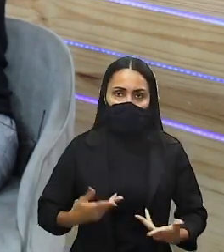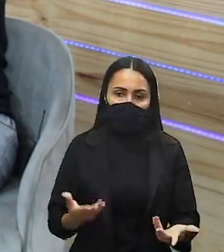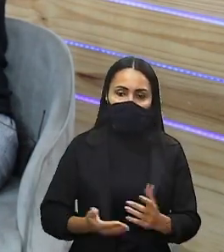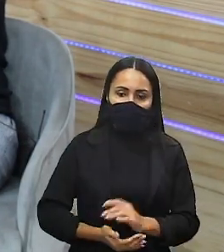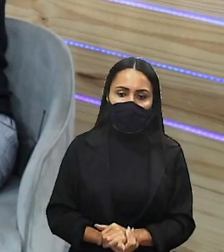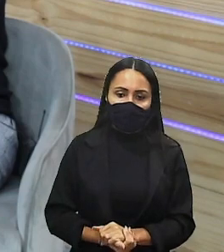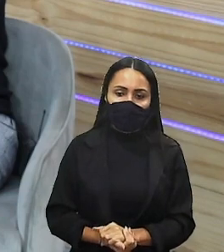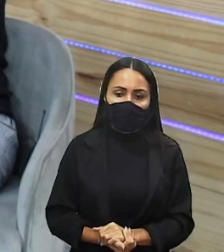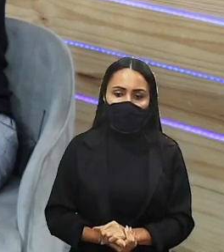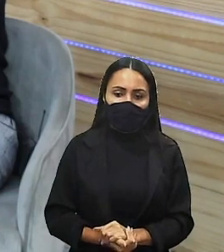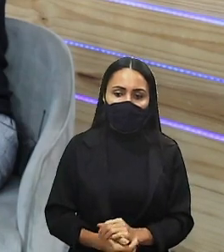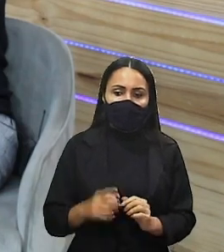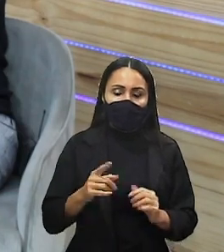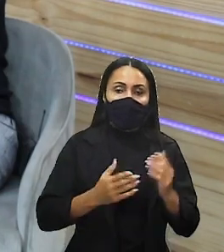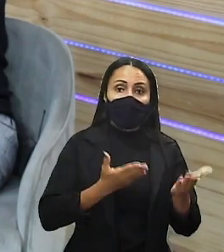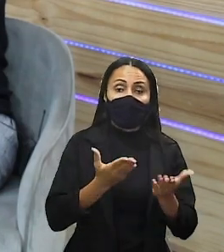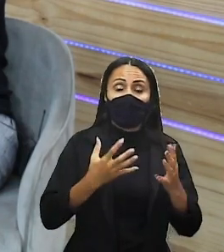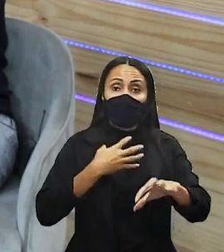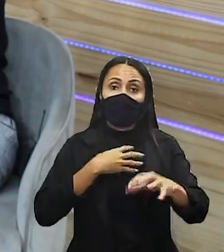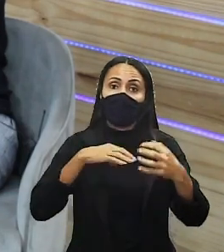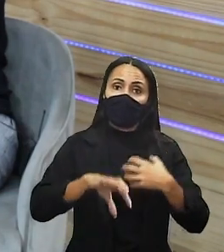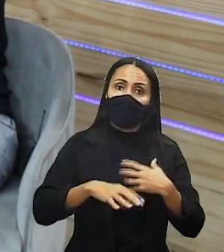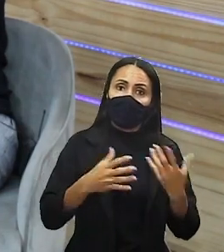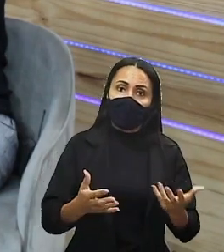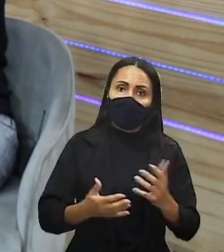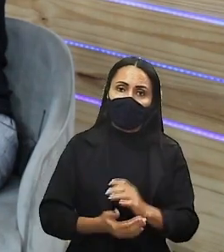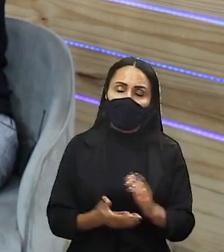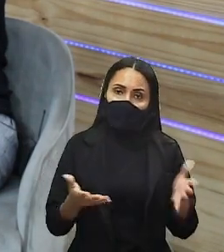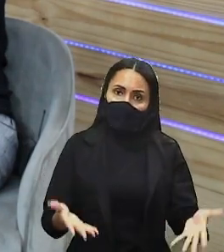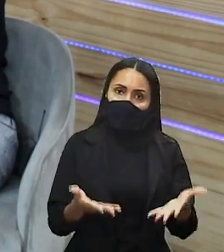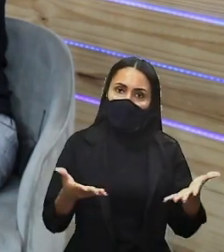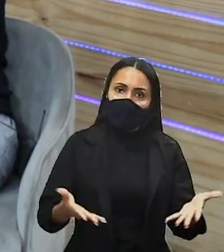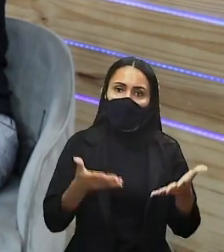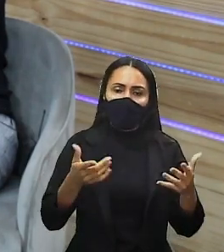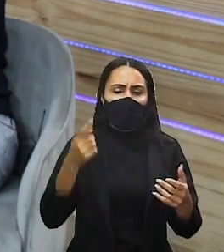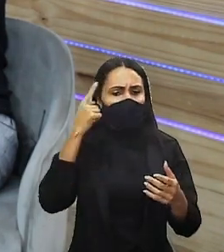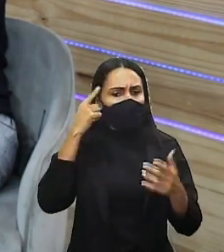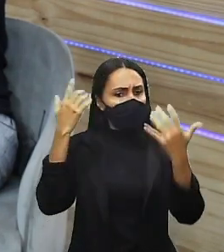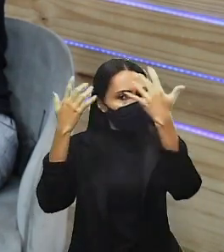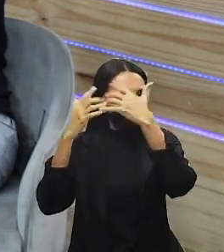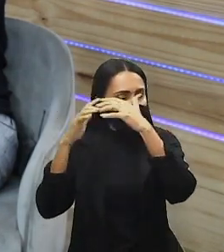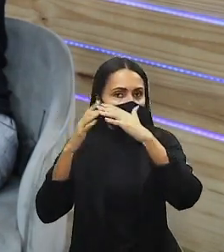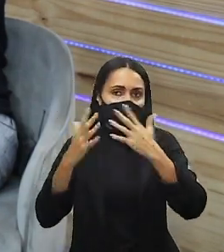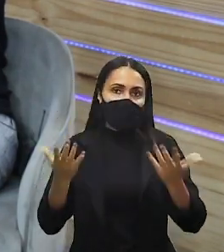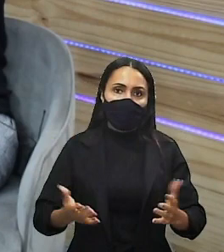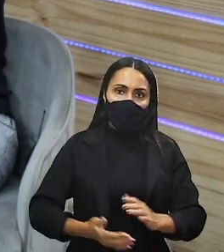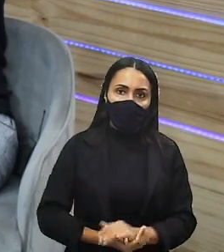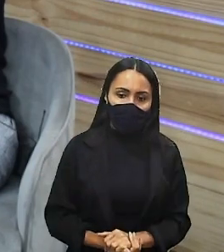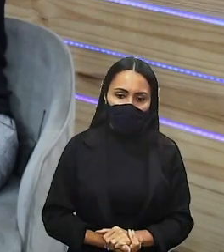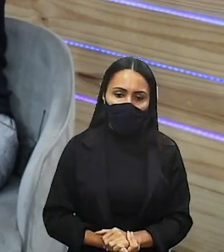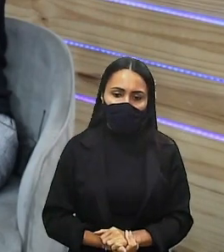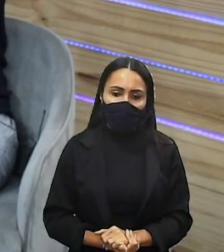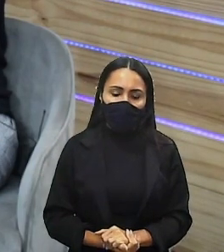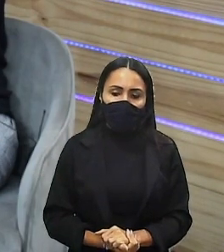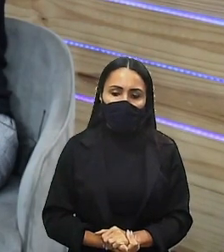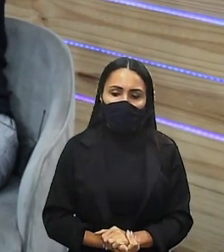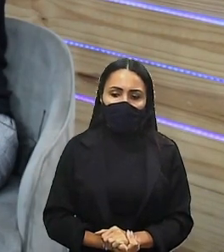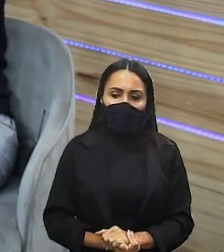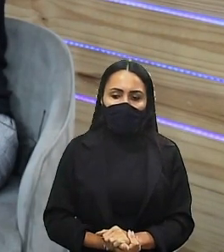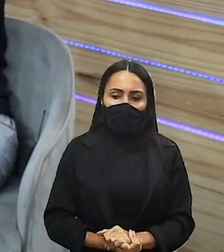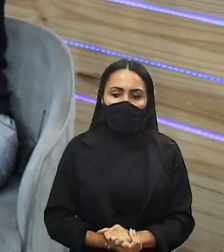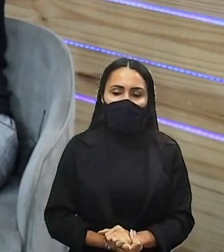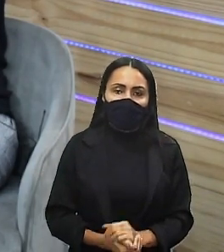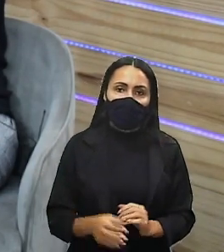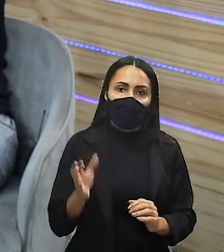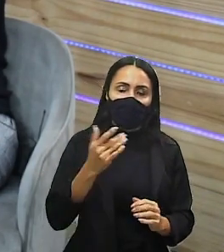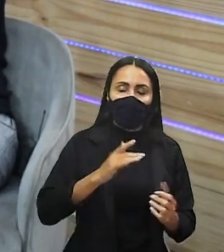capa? É você promover a empatia, né? É você estimular a reflexão e acabar com qualquer preconceito, né? Então, vamos acabar